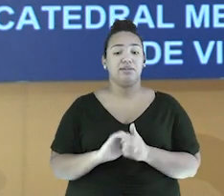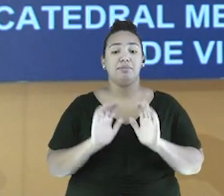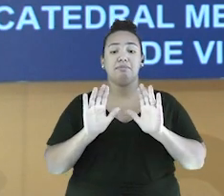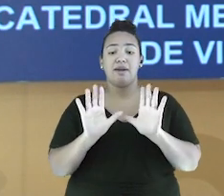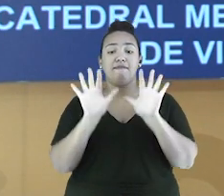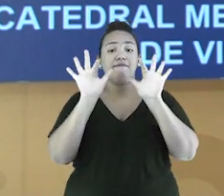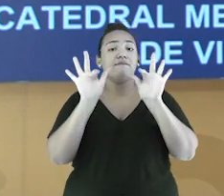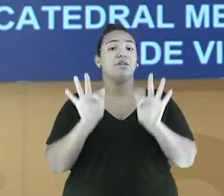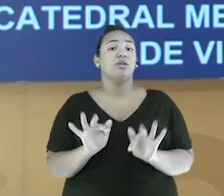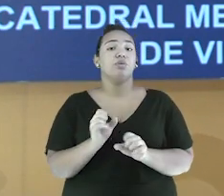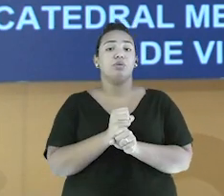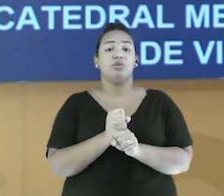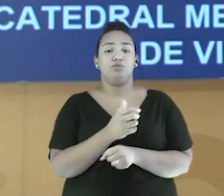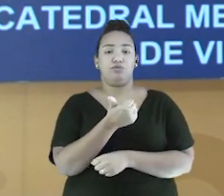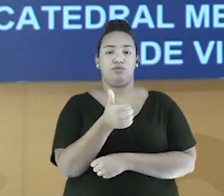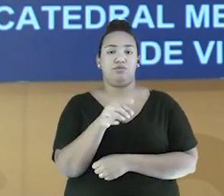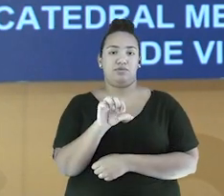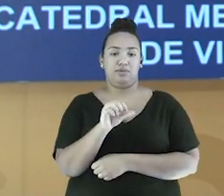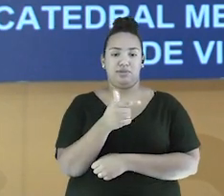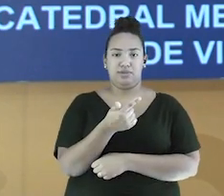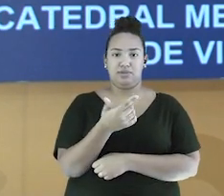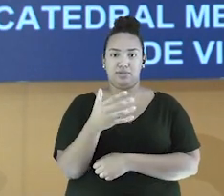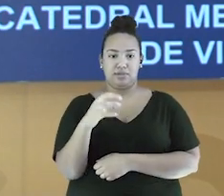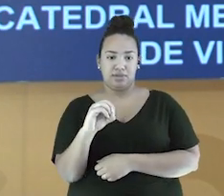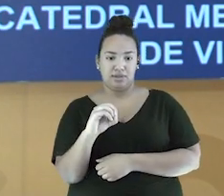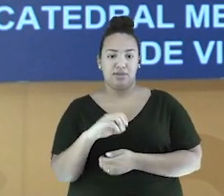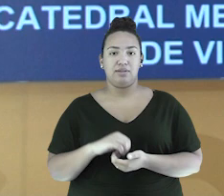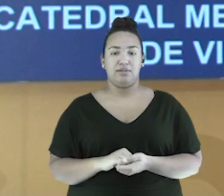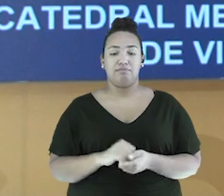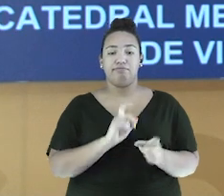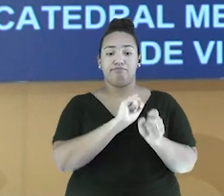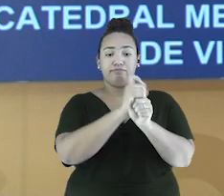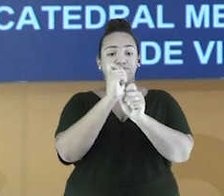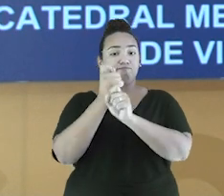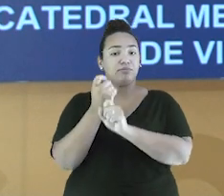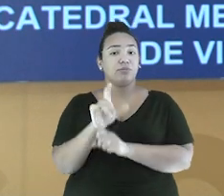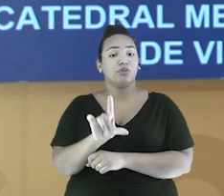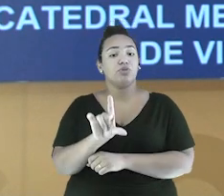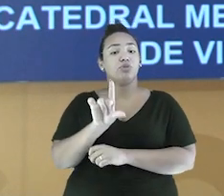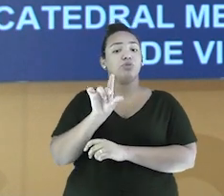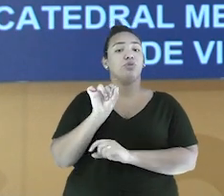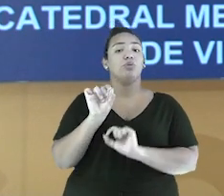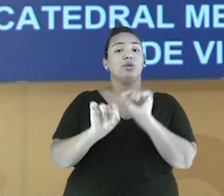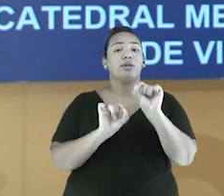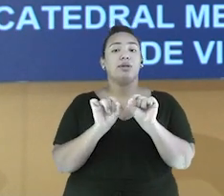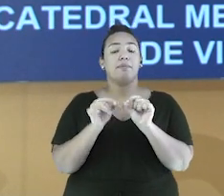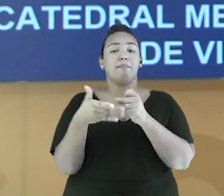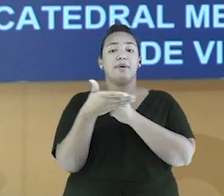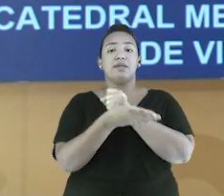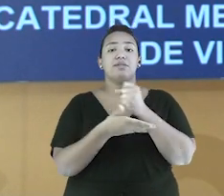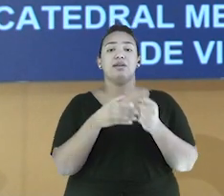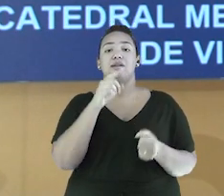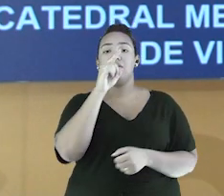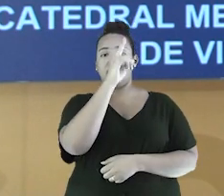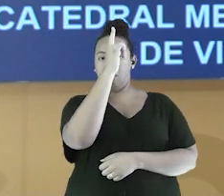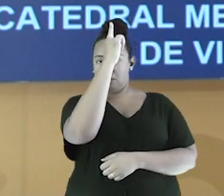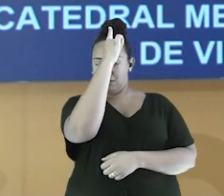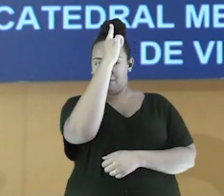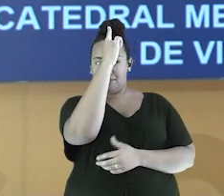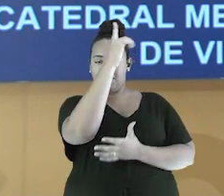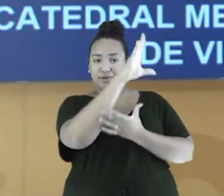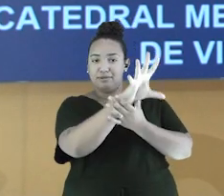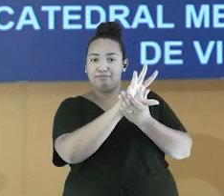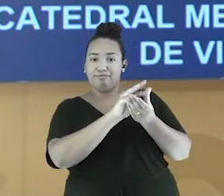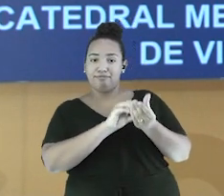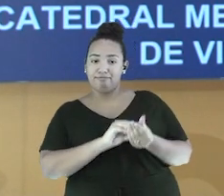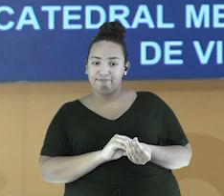em 1970. O tipo de construção escolhido foi baseado na Catedral de Colônia, na Alemanha, e